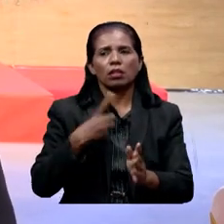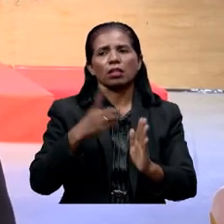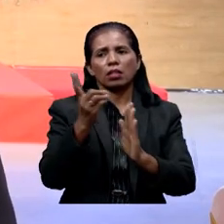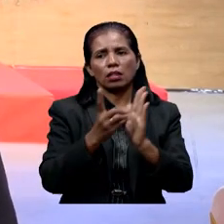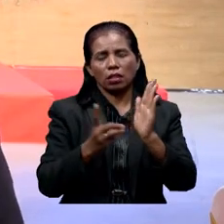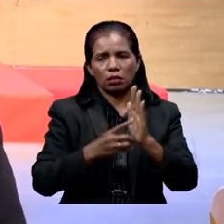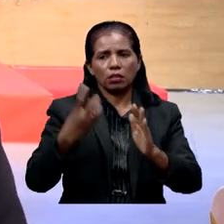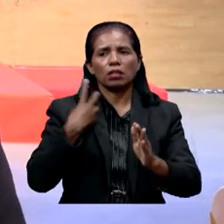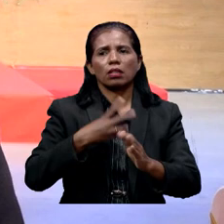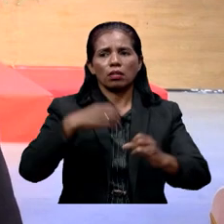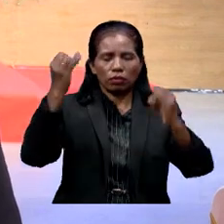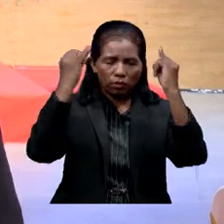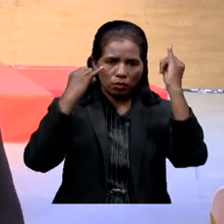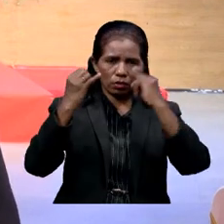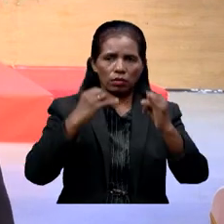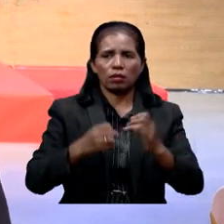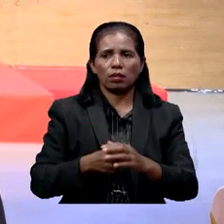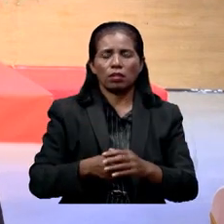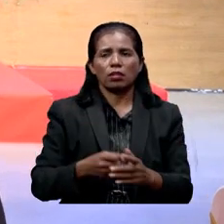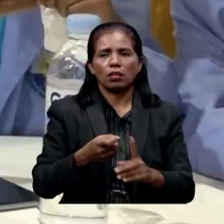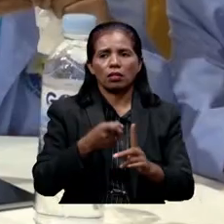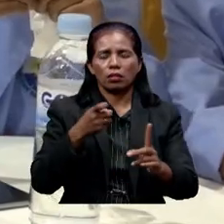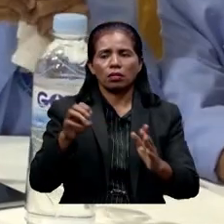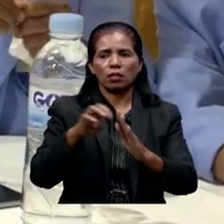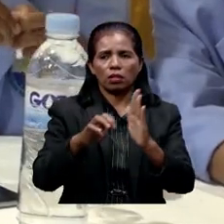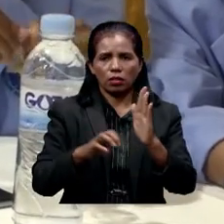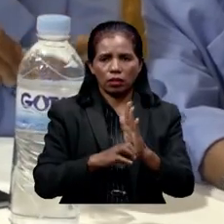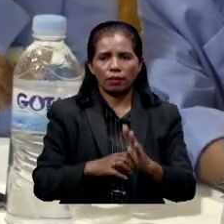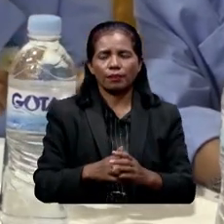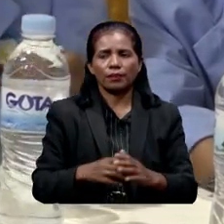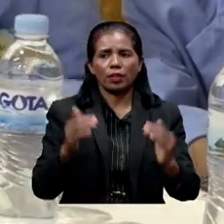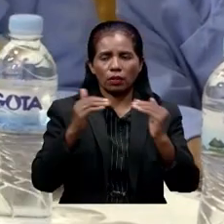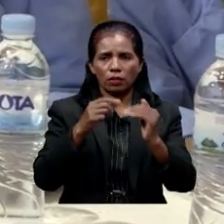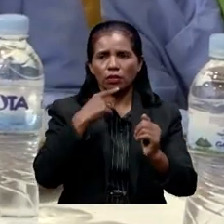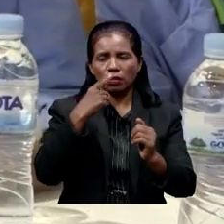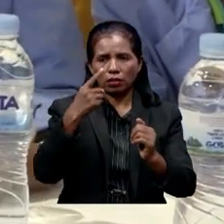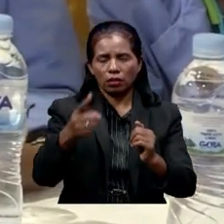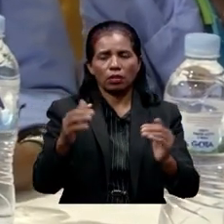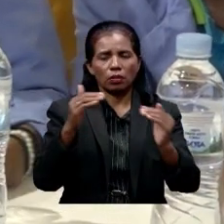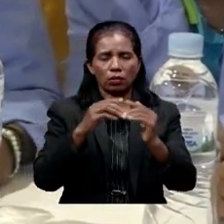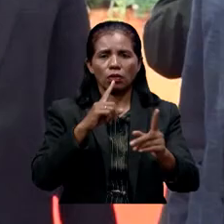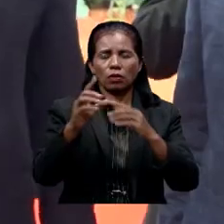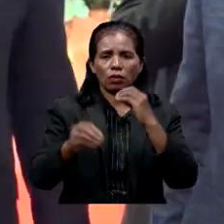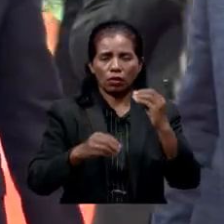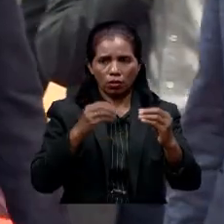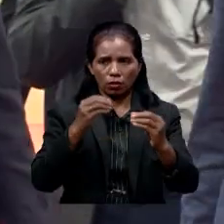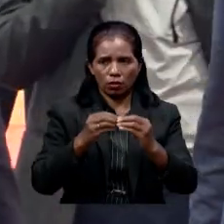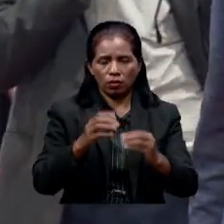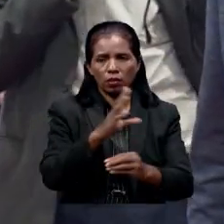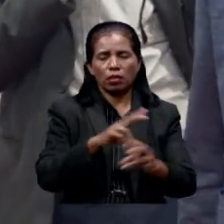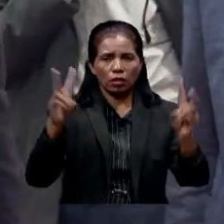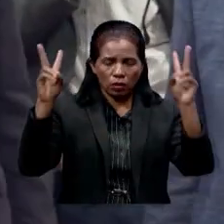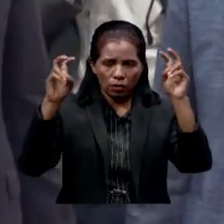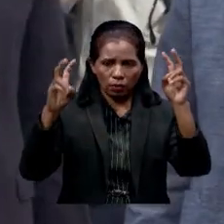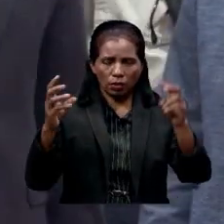e tinha segredo sira, né? Parte Estado União. Orador para seminário ne HTT, seminário ne qualia liu com a ba tópico hirak